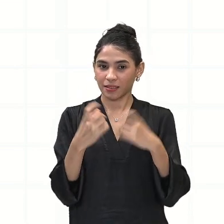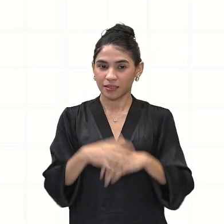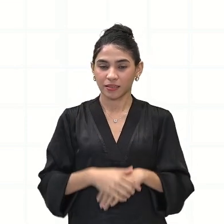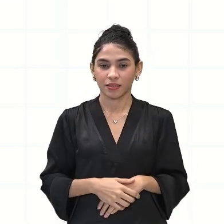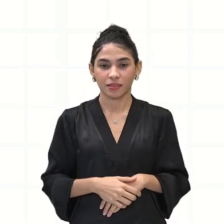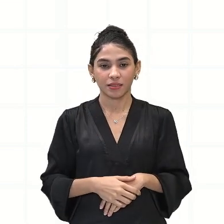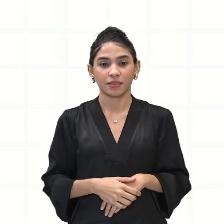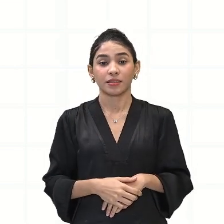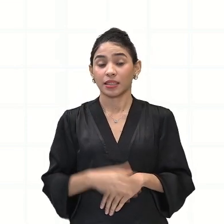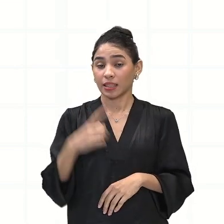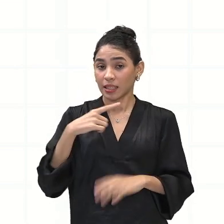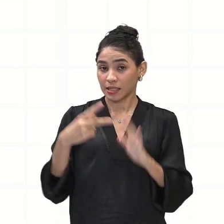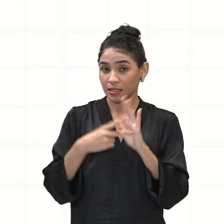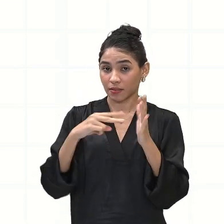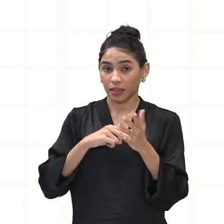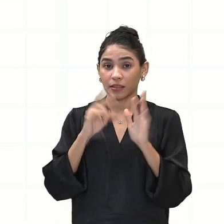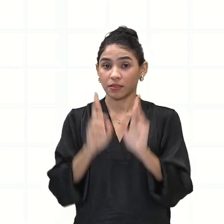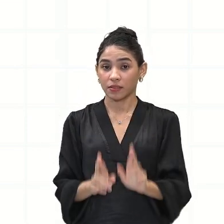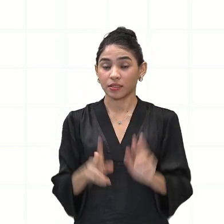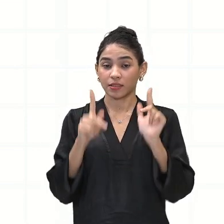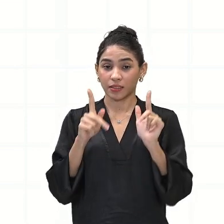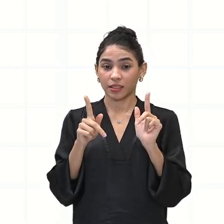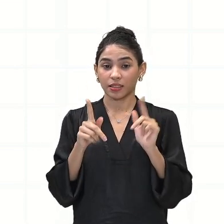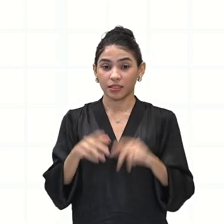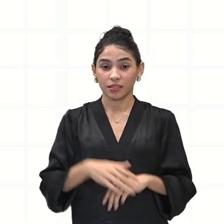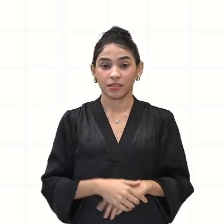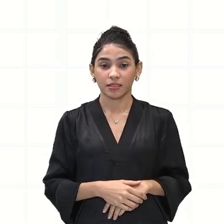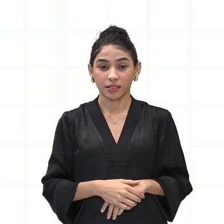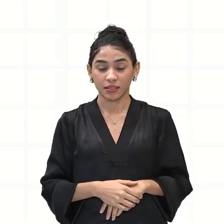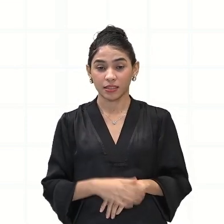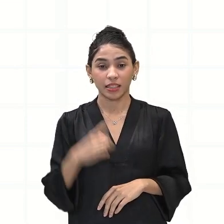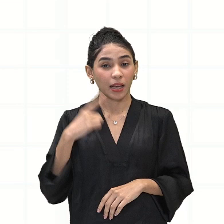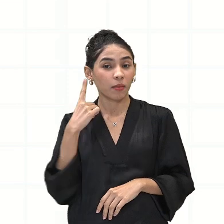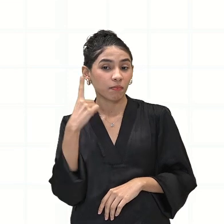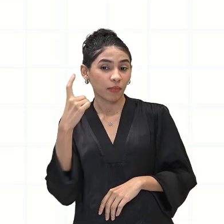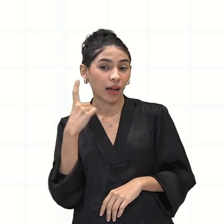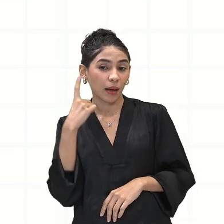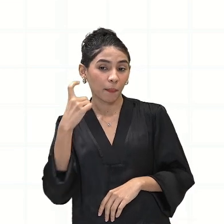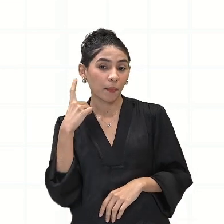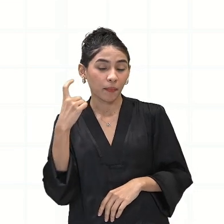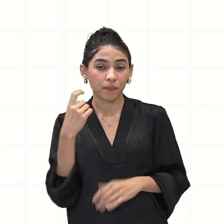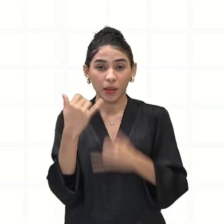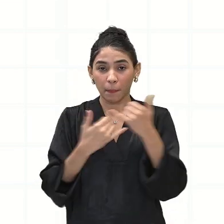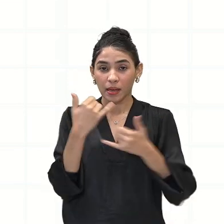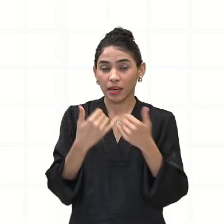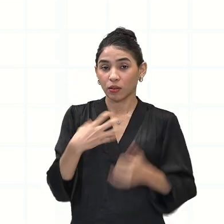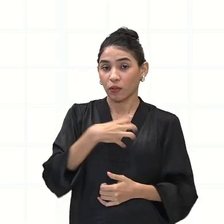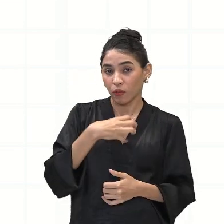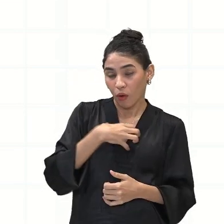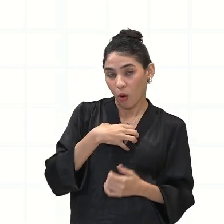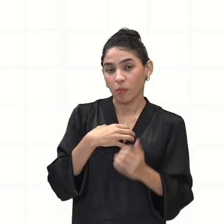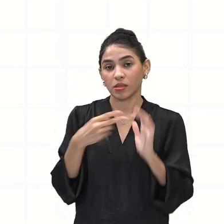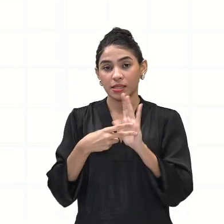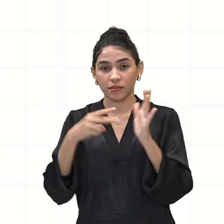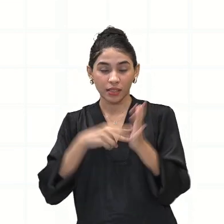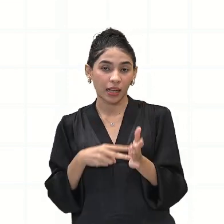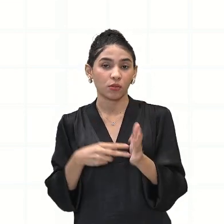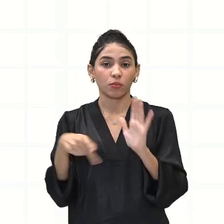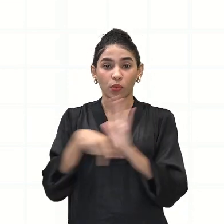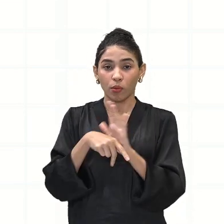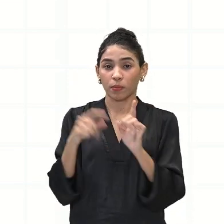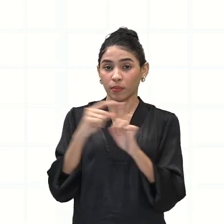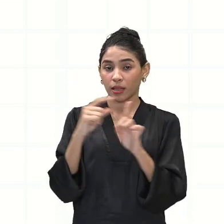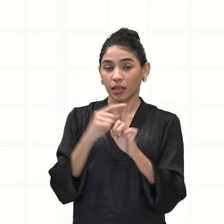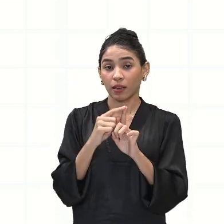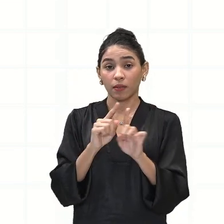Então elas têm significados diferentes e cria esse efeito sonoro e semântico, brincando com o sentido e brincando com o som. Lembrando